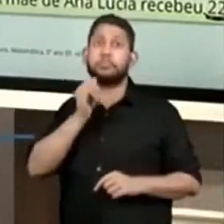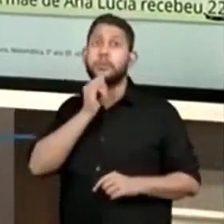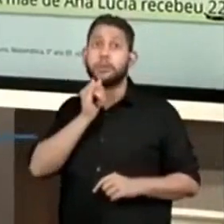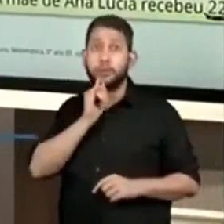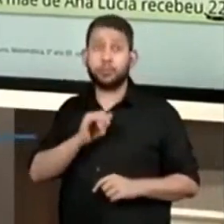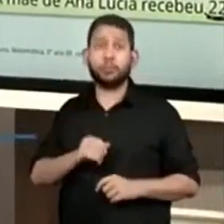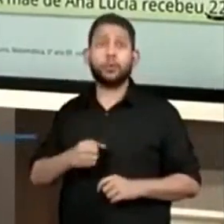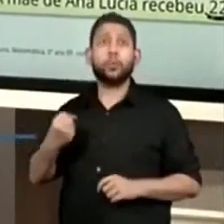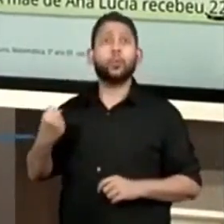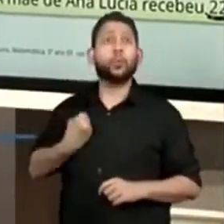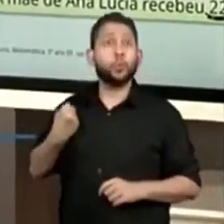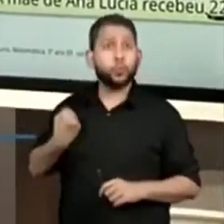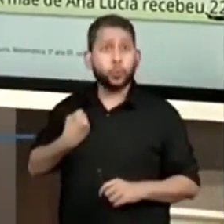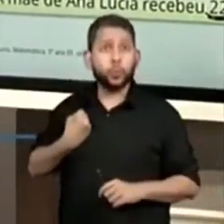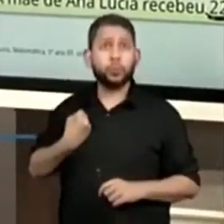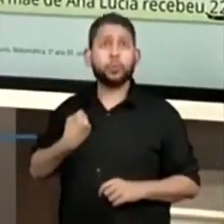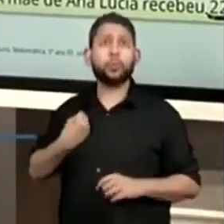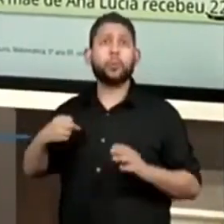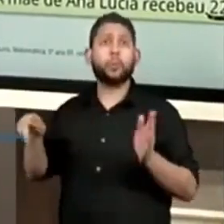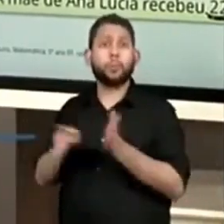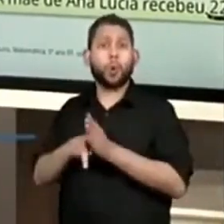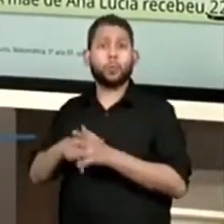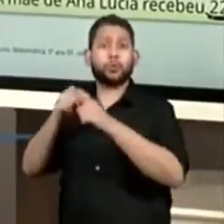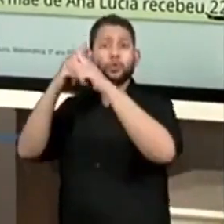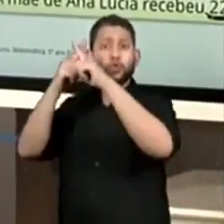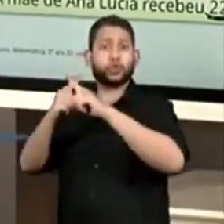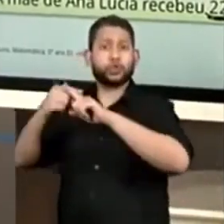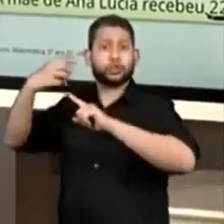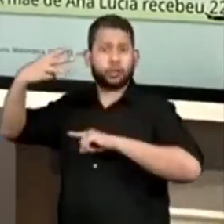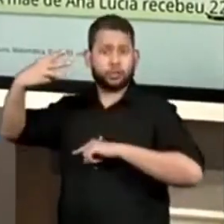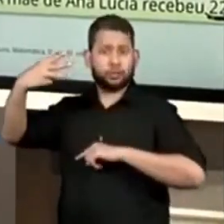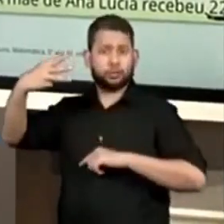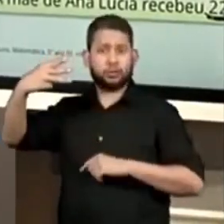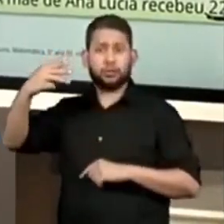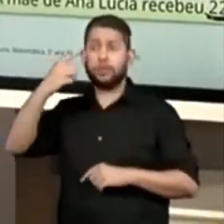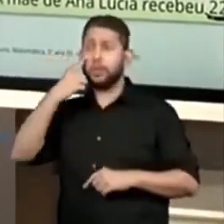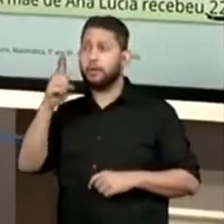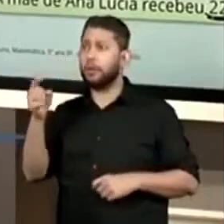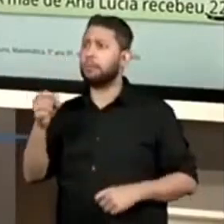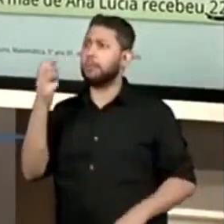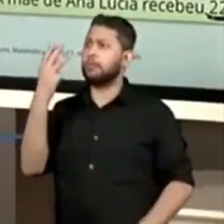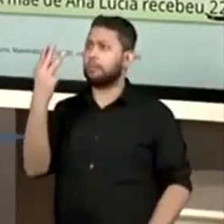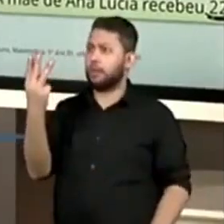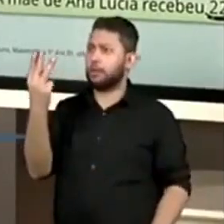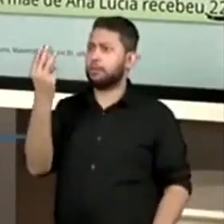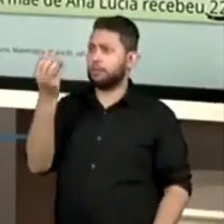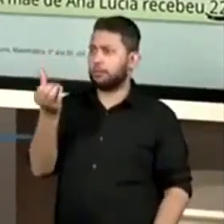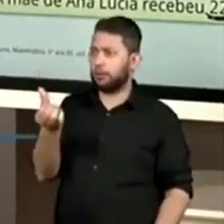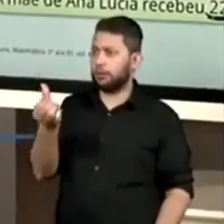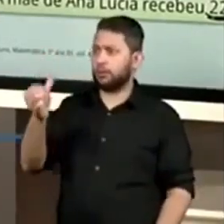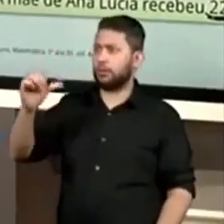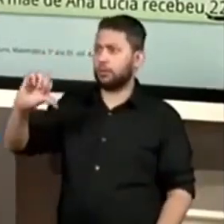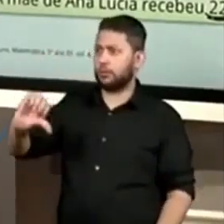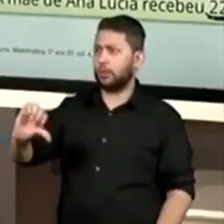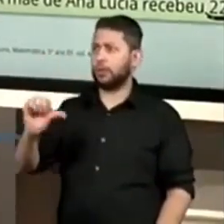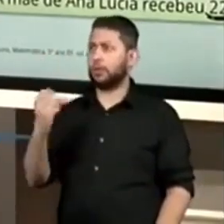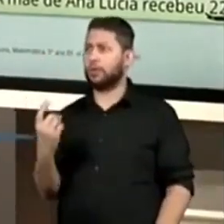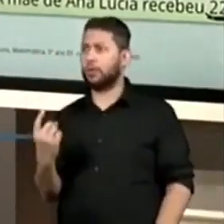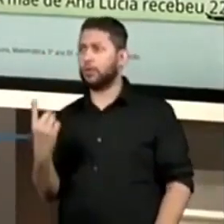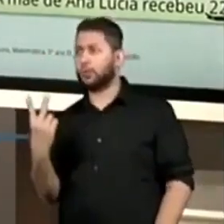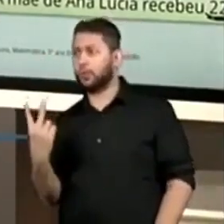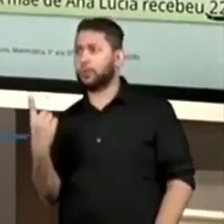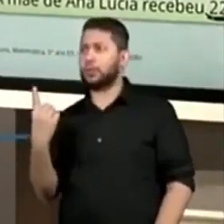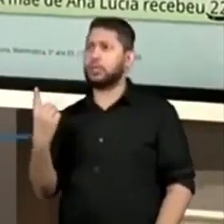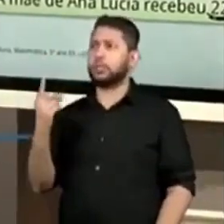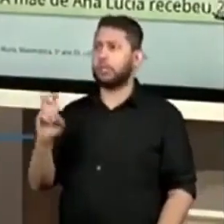pega os números lá na tabuada do três resultado final ou eu vou ter que dar uma dica